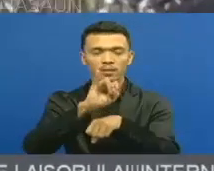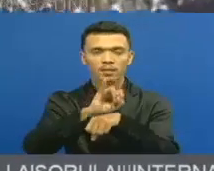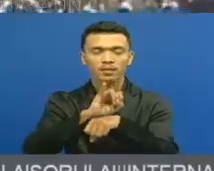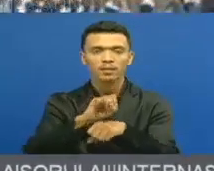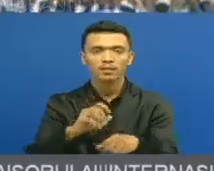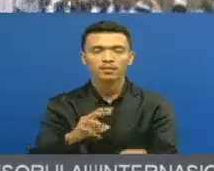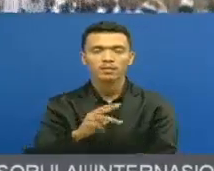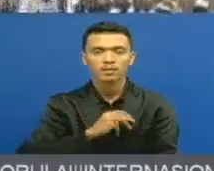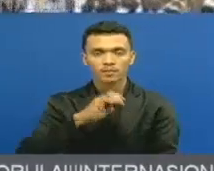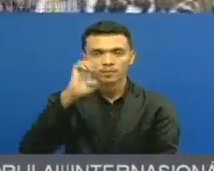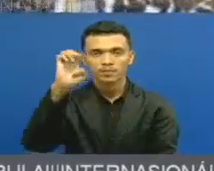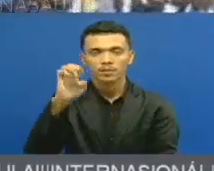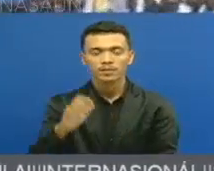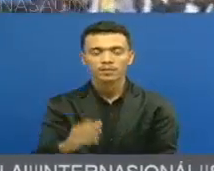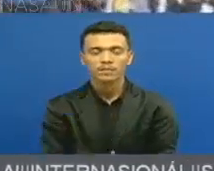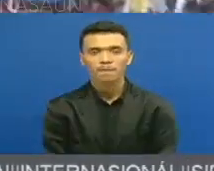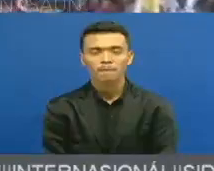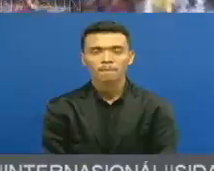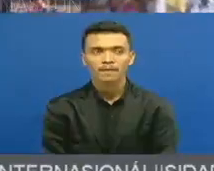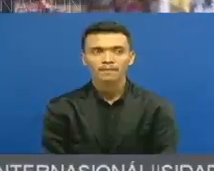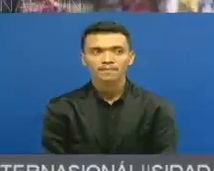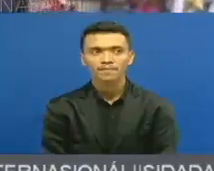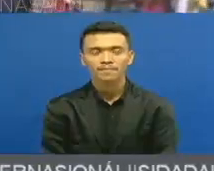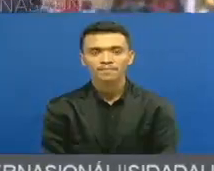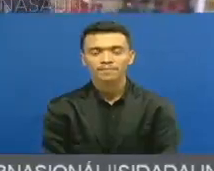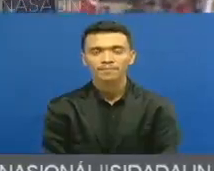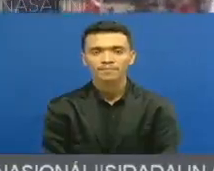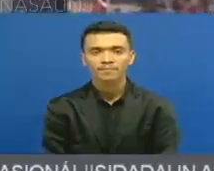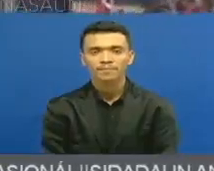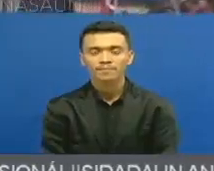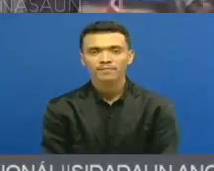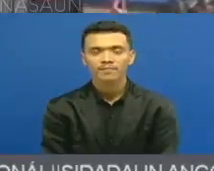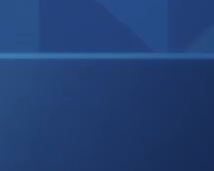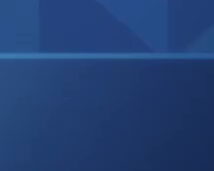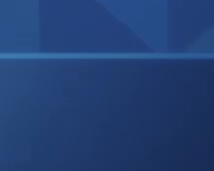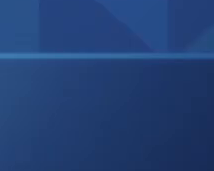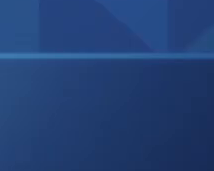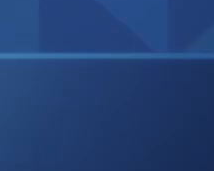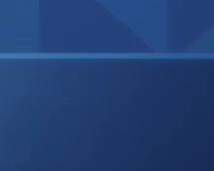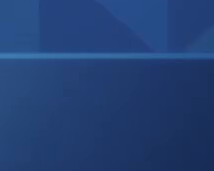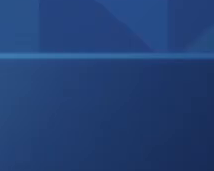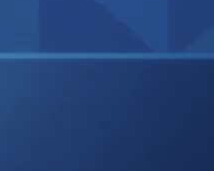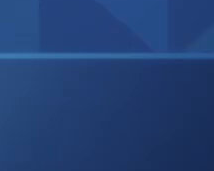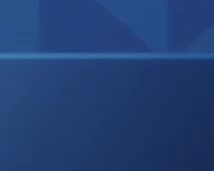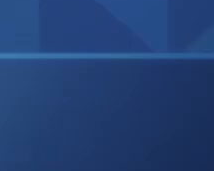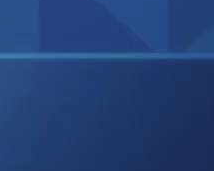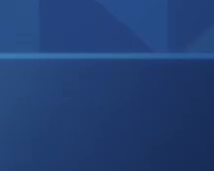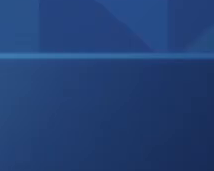de Maria, Maubisi. Usi Maubisi Ainaru, Basti Noronha, ba RTTLI.